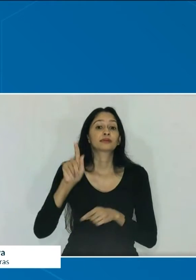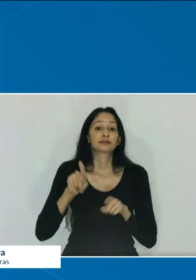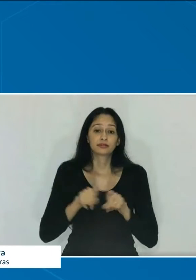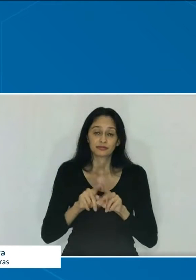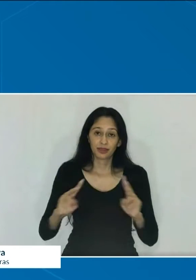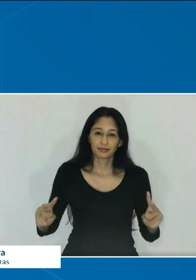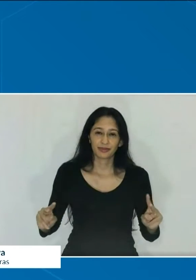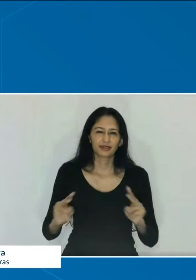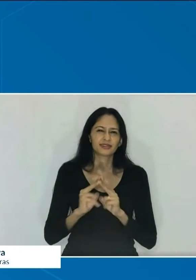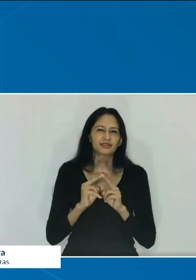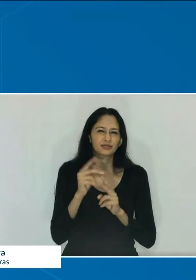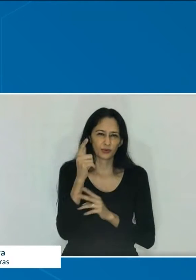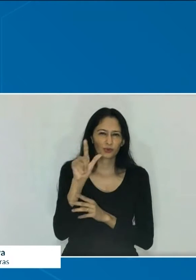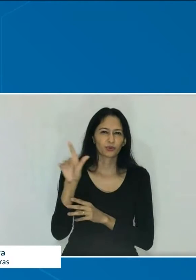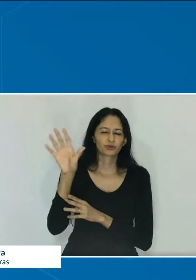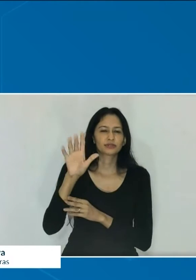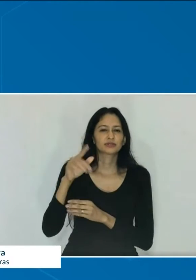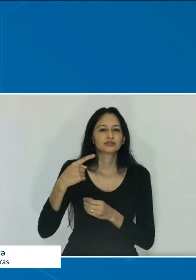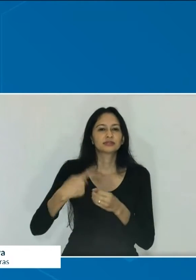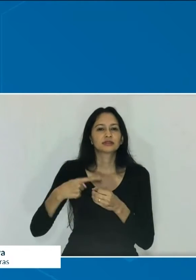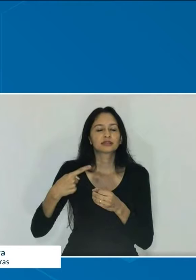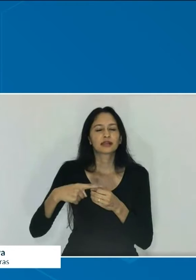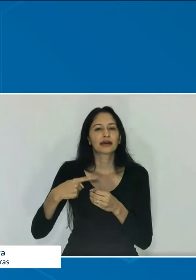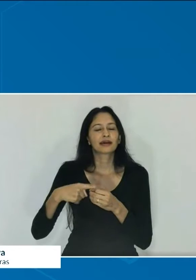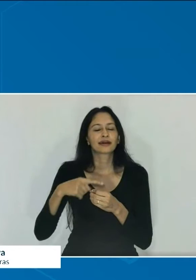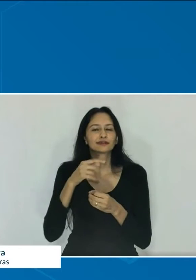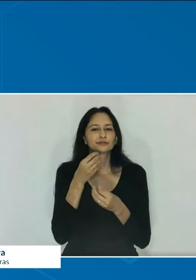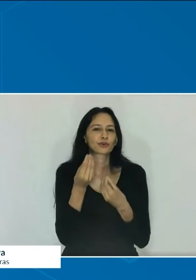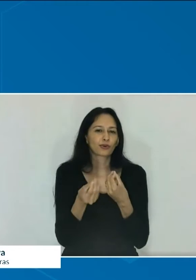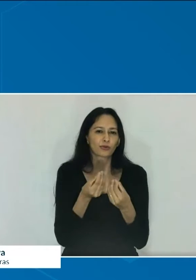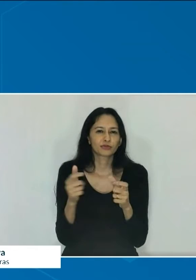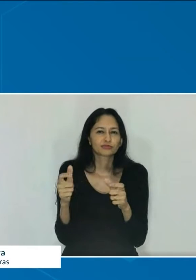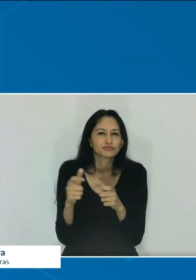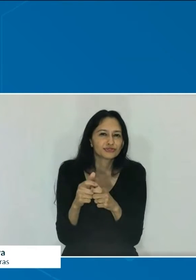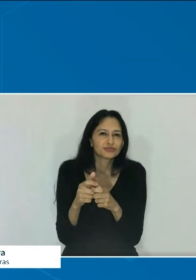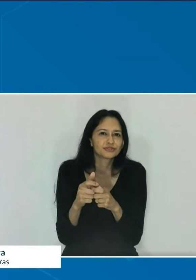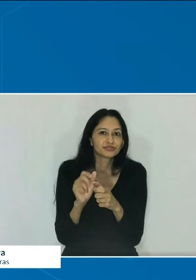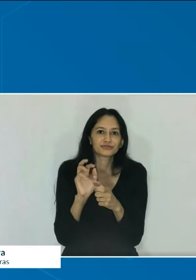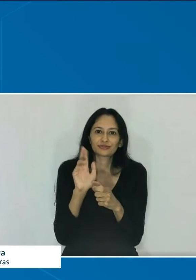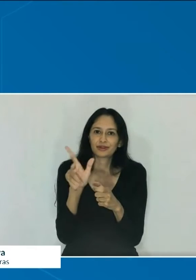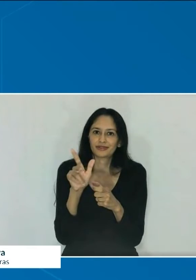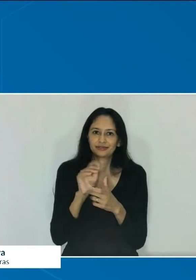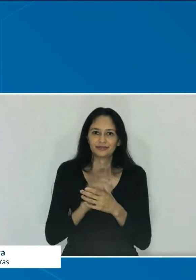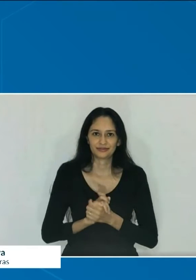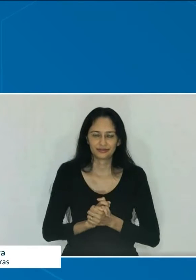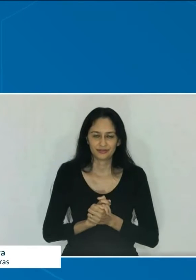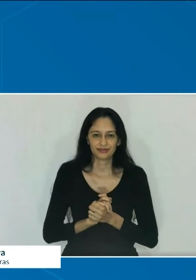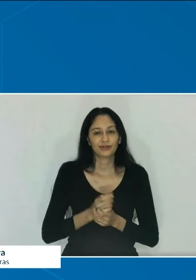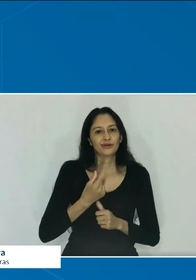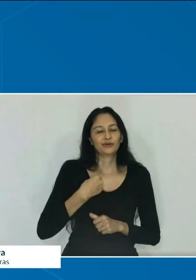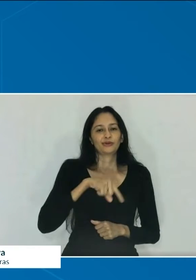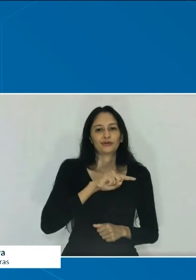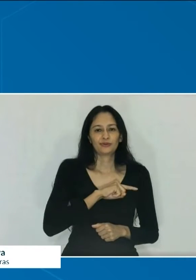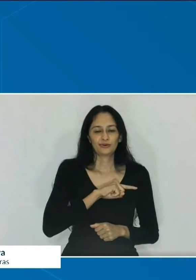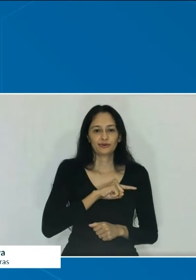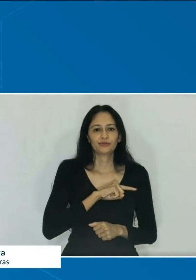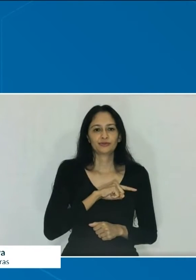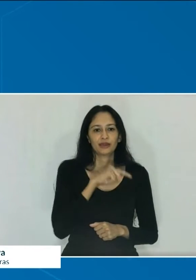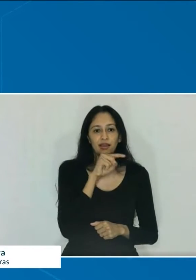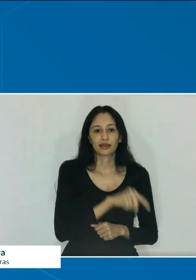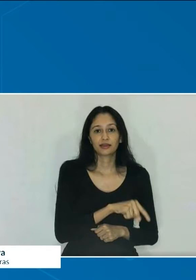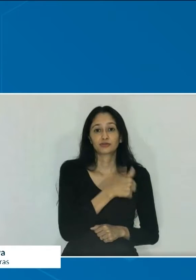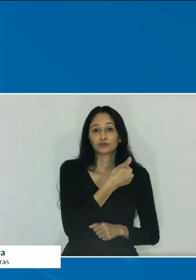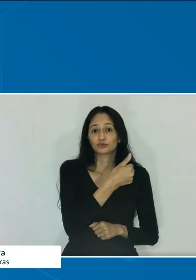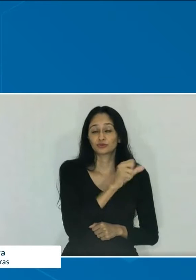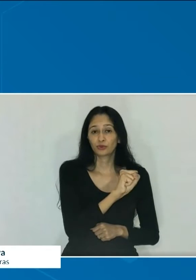cidades condensadas, elas são cidades menores. Então, nós temos, por exemplo, nós temos 18